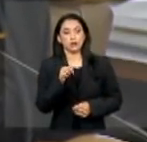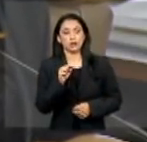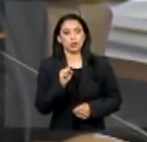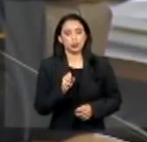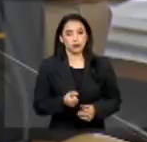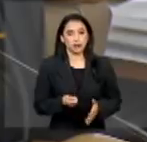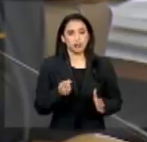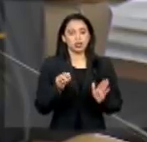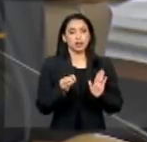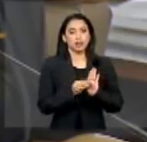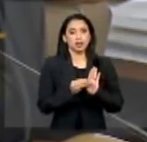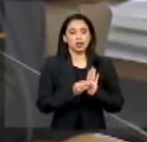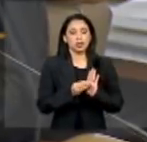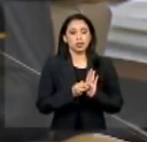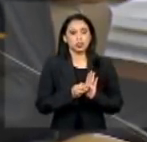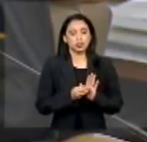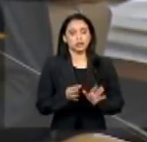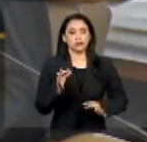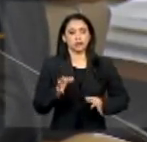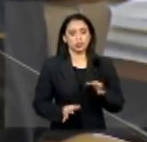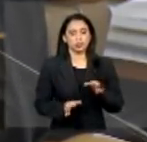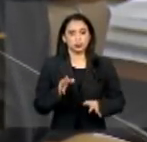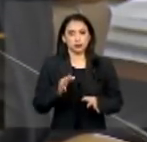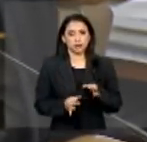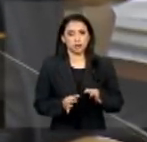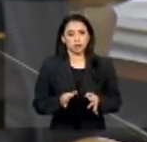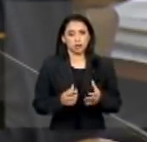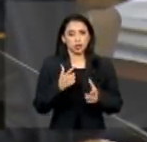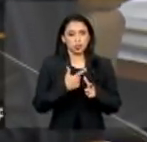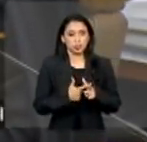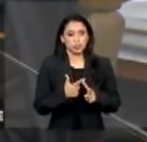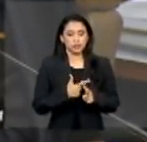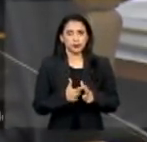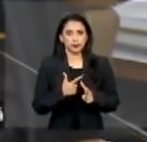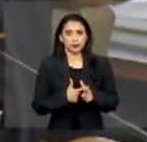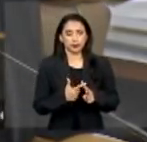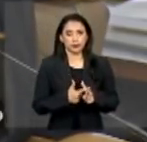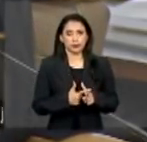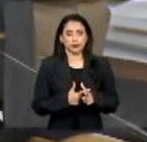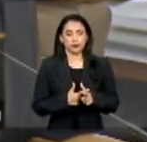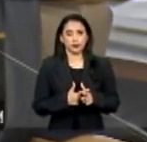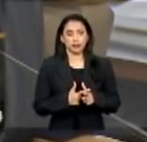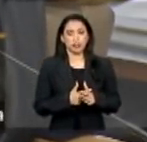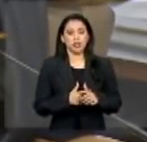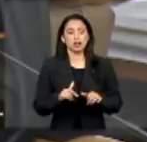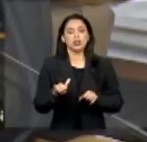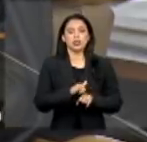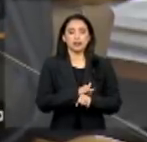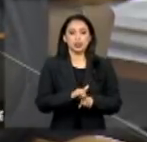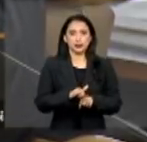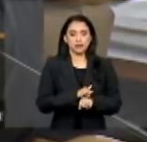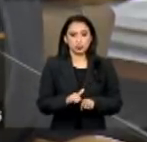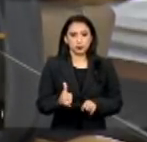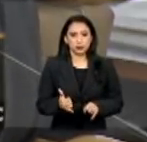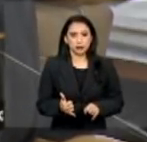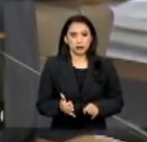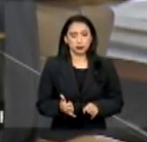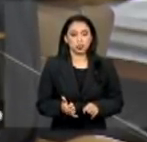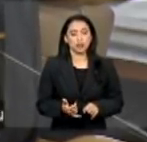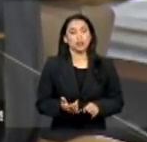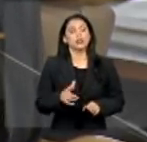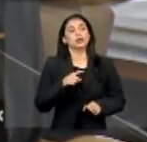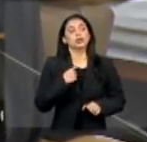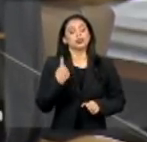espacialidade jurídica de seu problema na como nome nada operação lava-jato nós